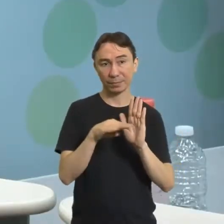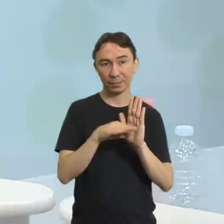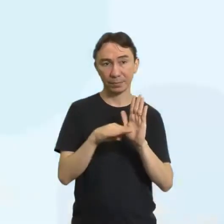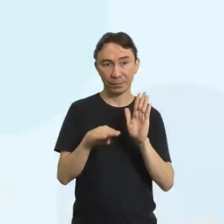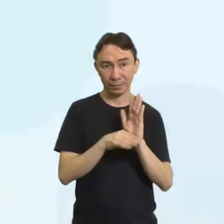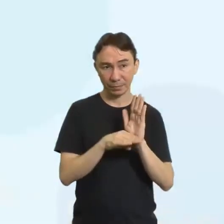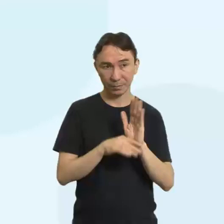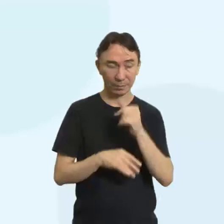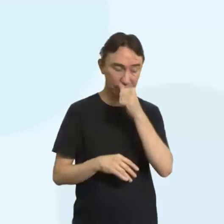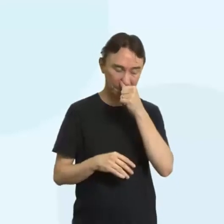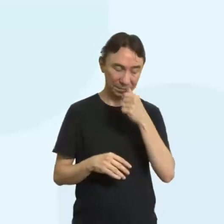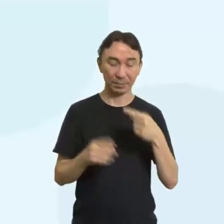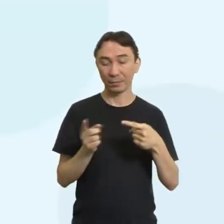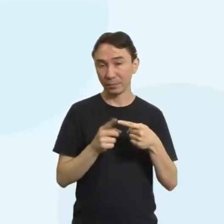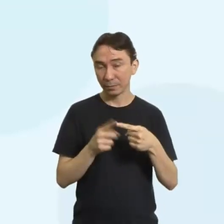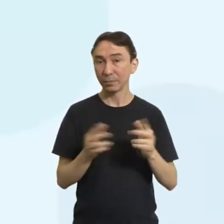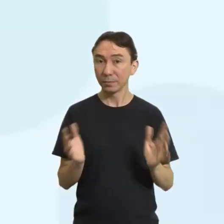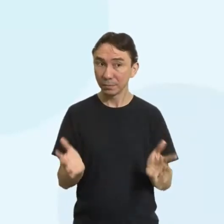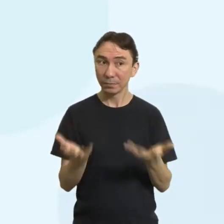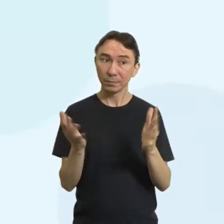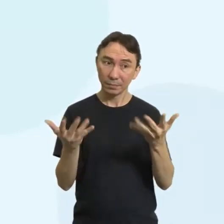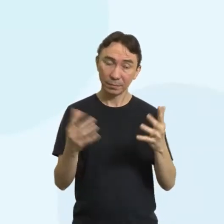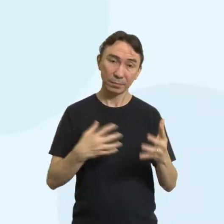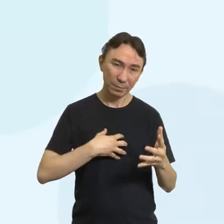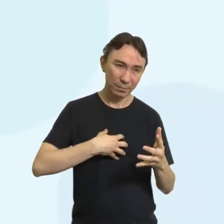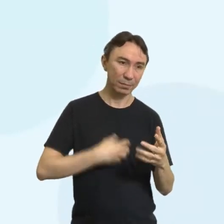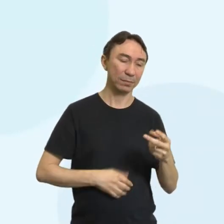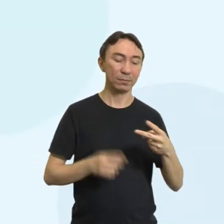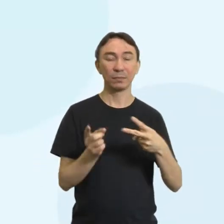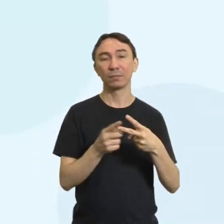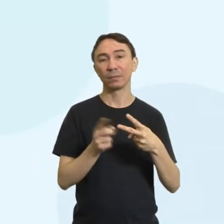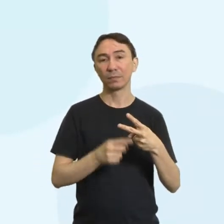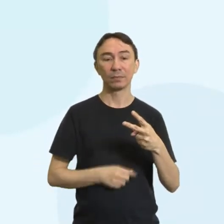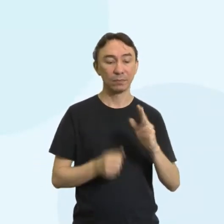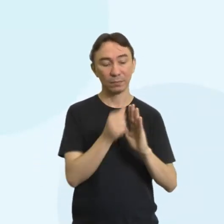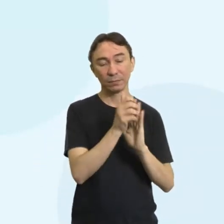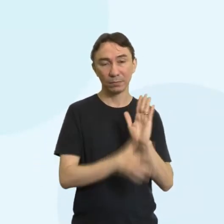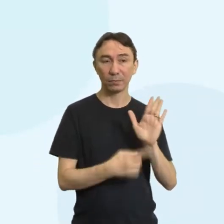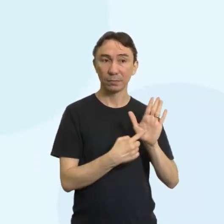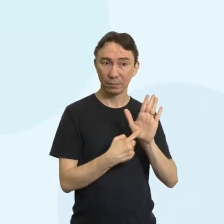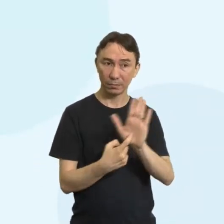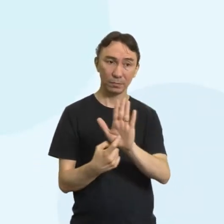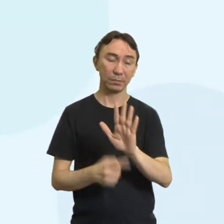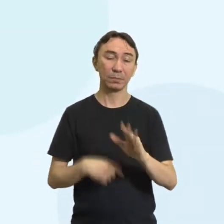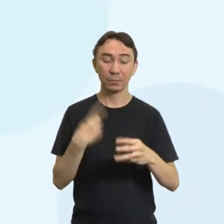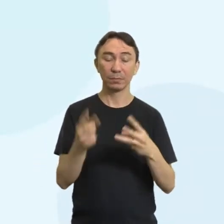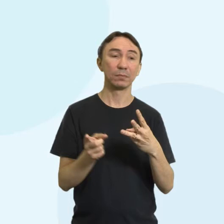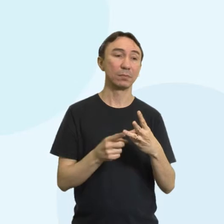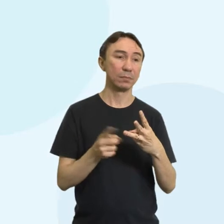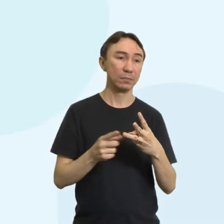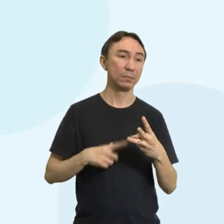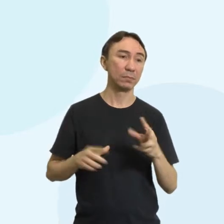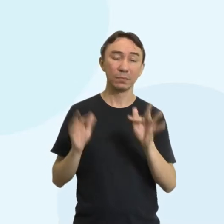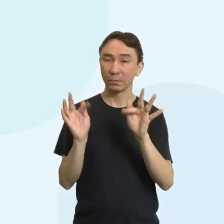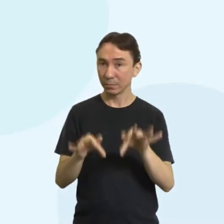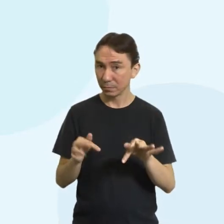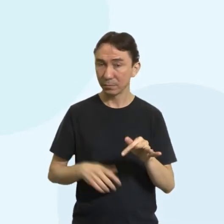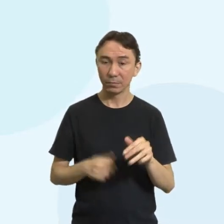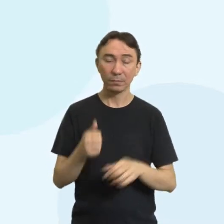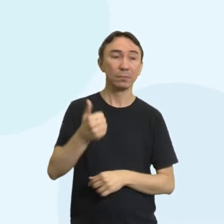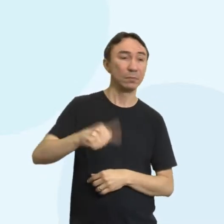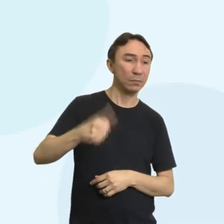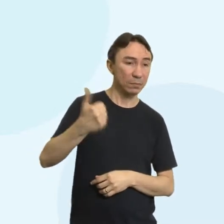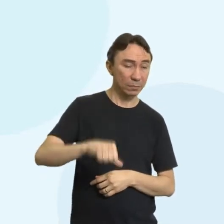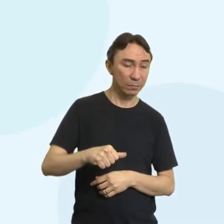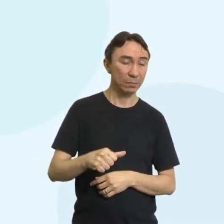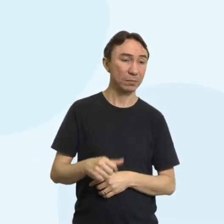uma sensibilização, teremos a apresentação das atividades, em seguida um desdobramento, avaliação, e vou mostrar